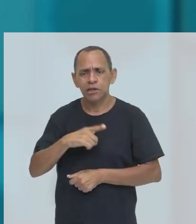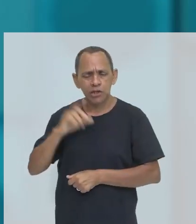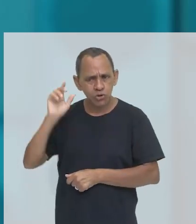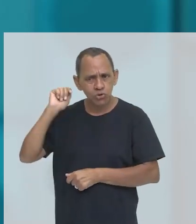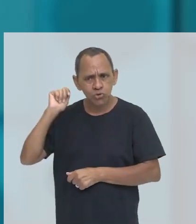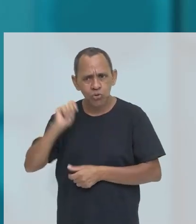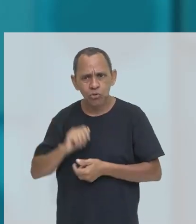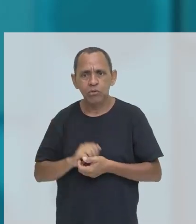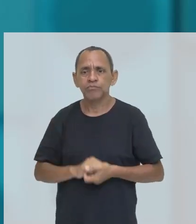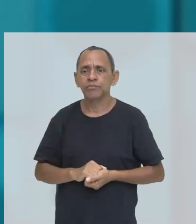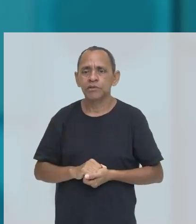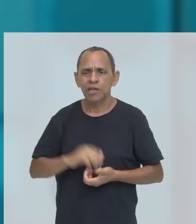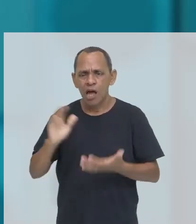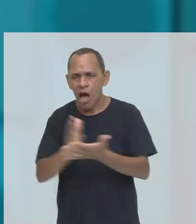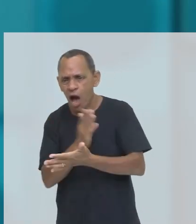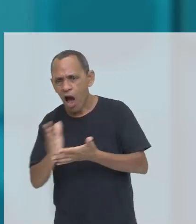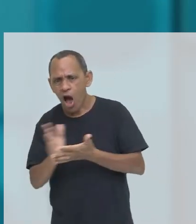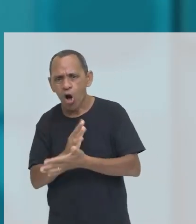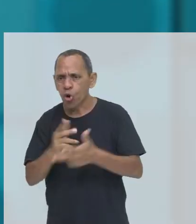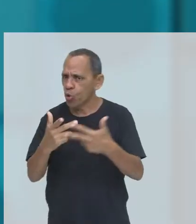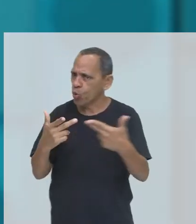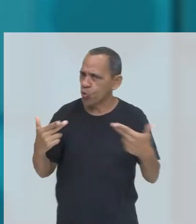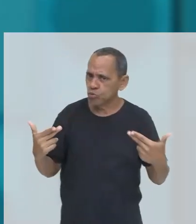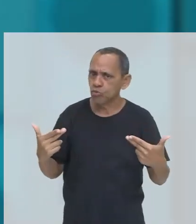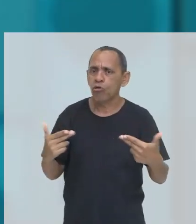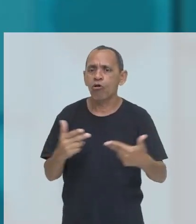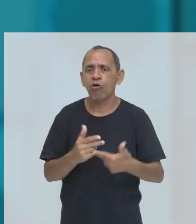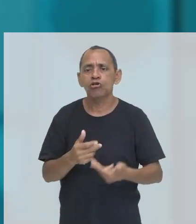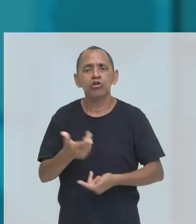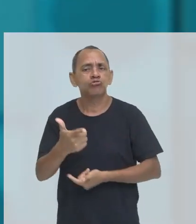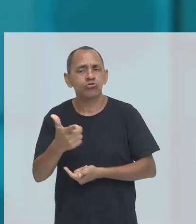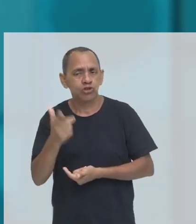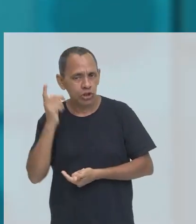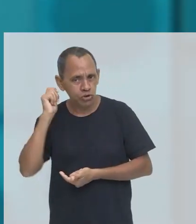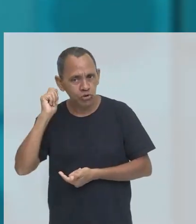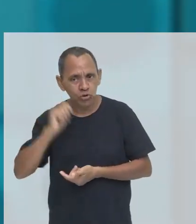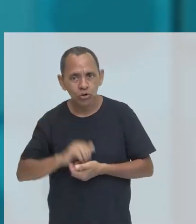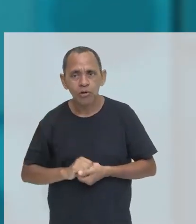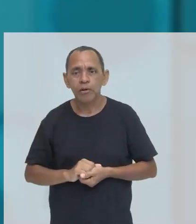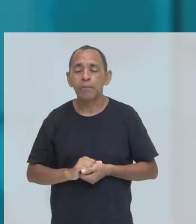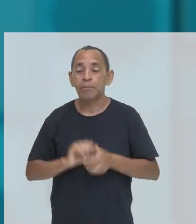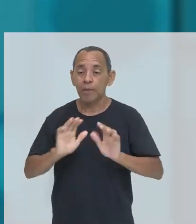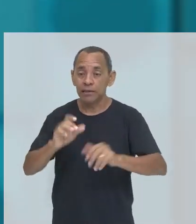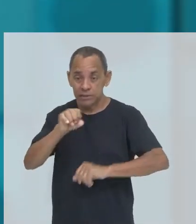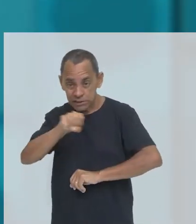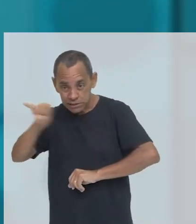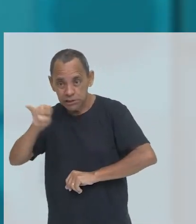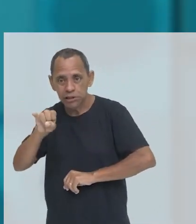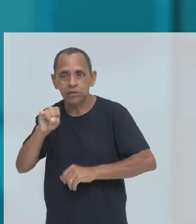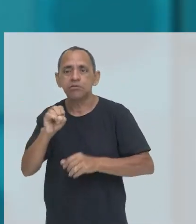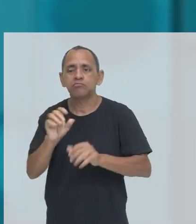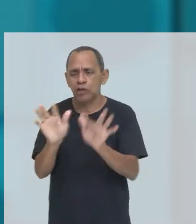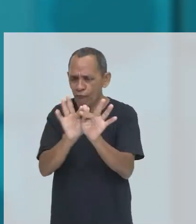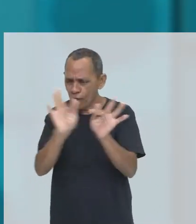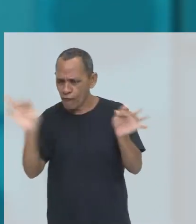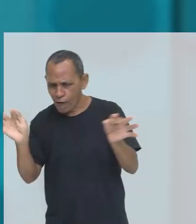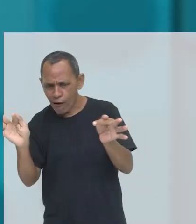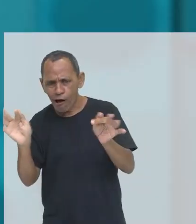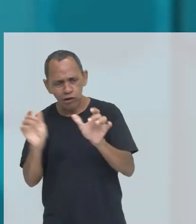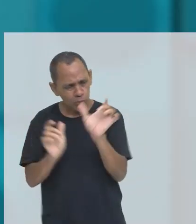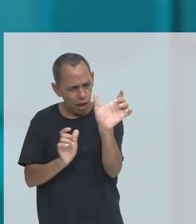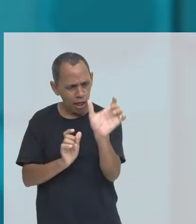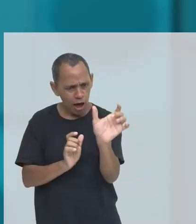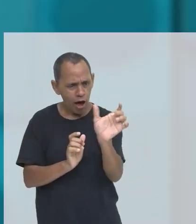poucos casos que fogem essa regra, tá? Então, iniciou a palavra com H, muito provavelmente esse H ali ele tem